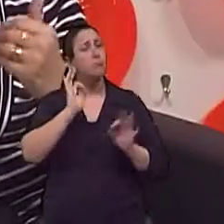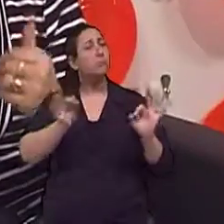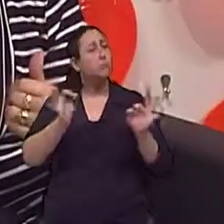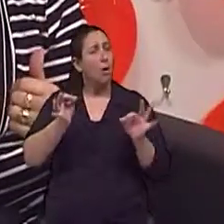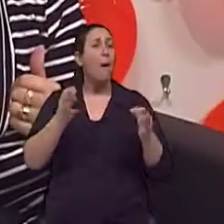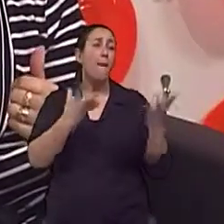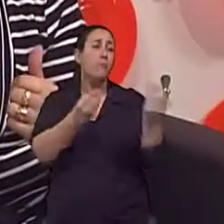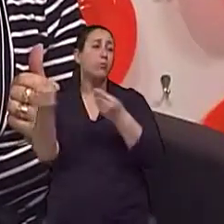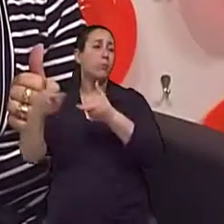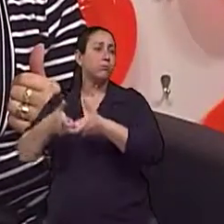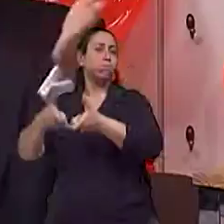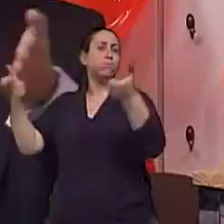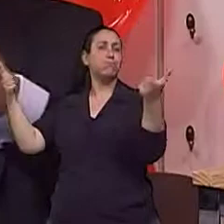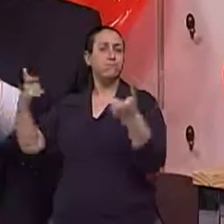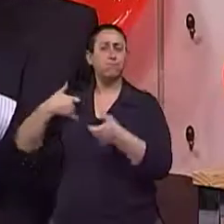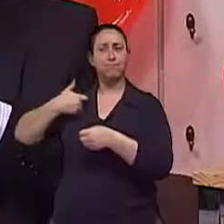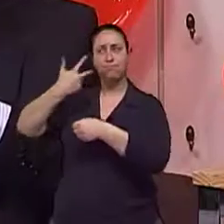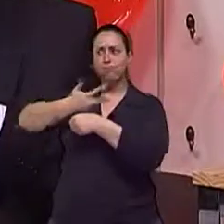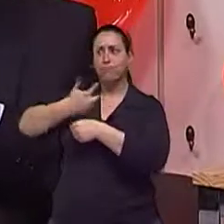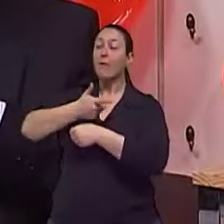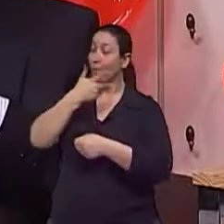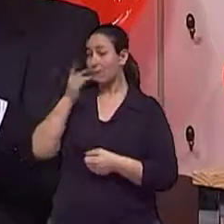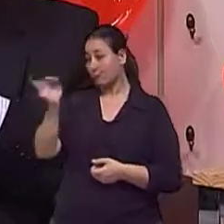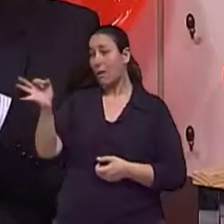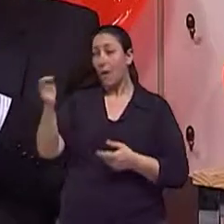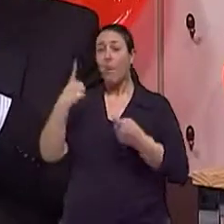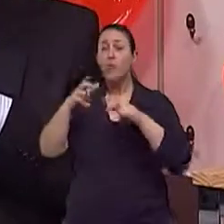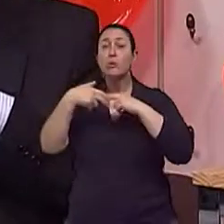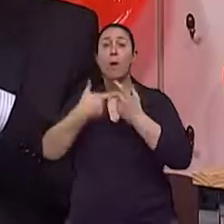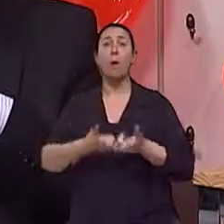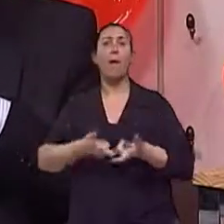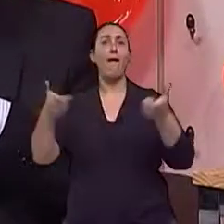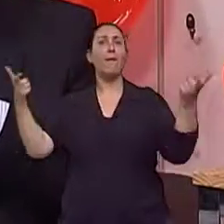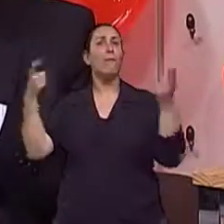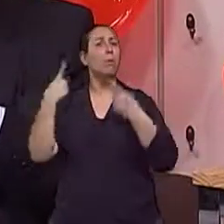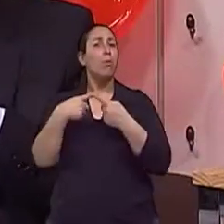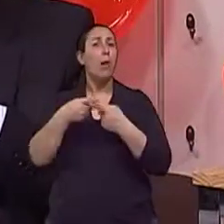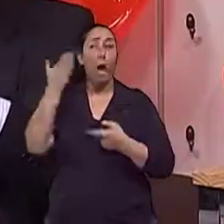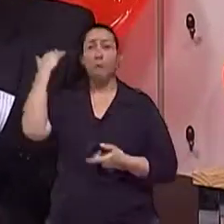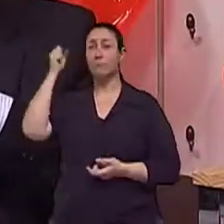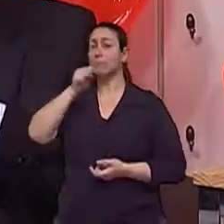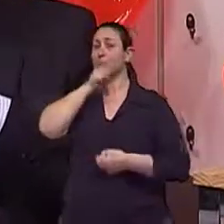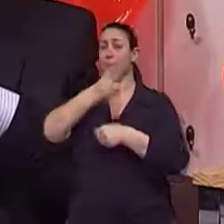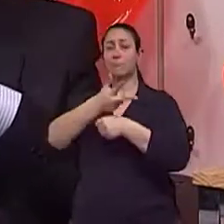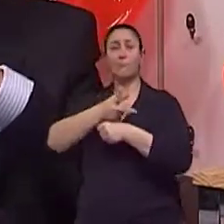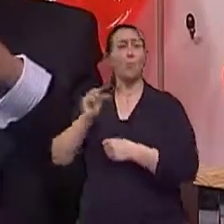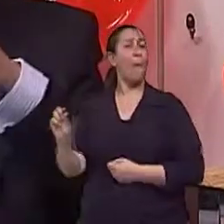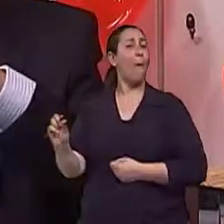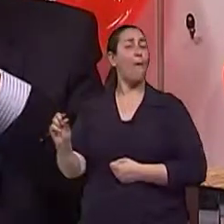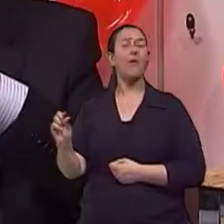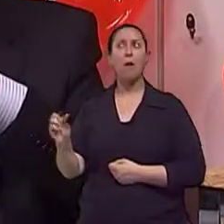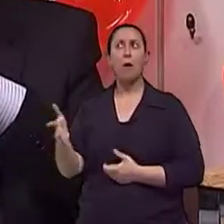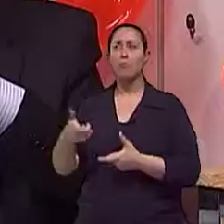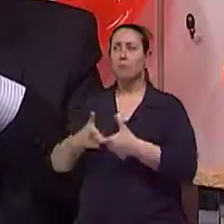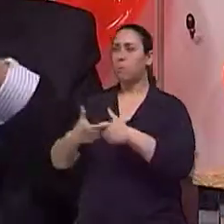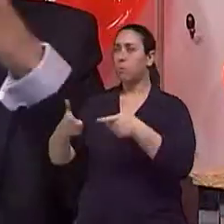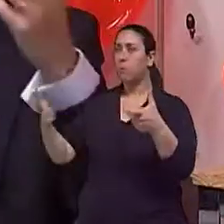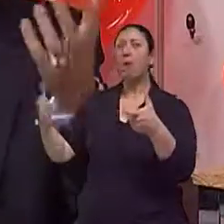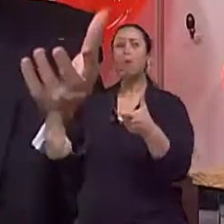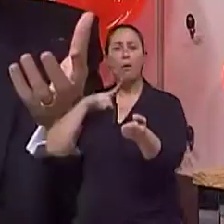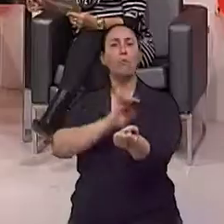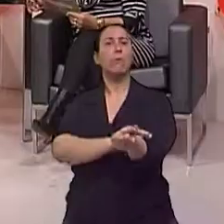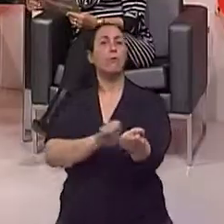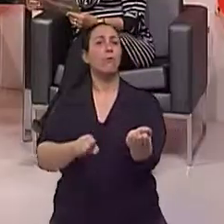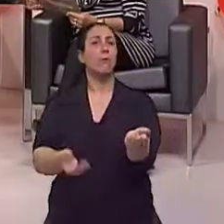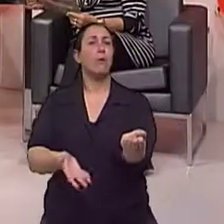consequentemente por esses dados da sociedade brasileira hipertensão que mostram que existe uma possibilidade de